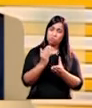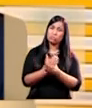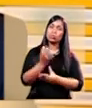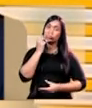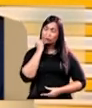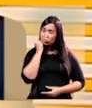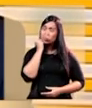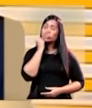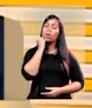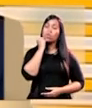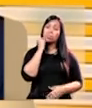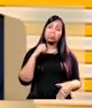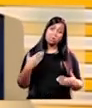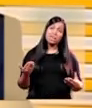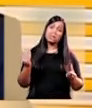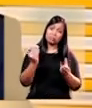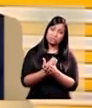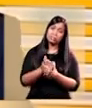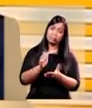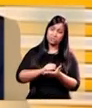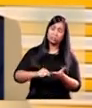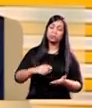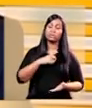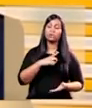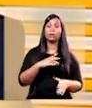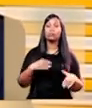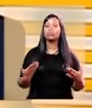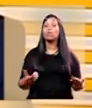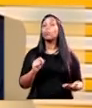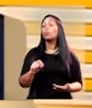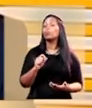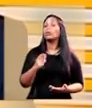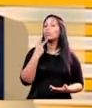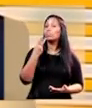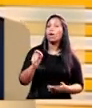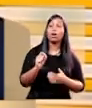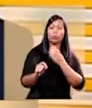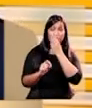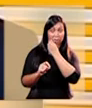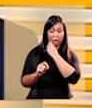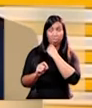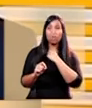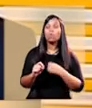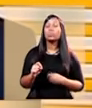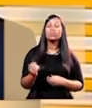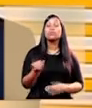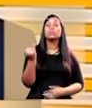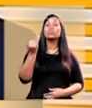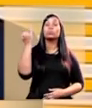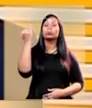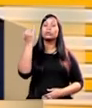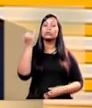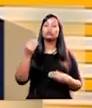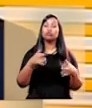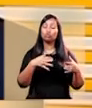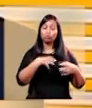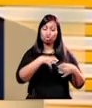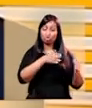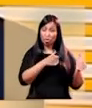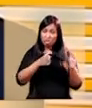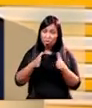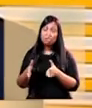de adoção em curso e a sentença, né? Então, o importante é isso, o que dita o